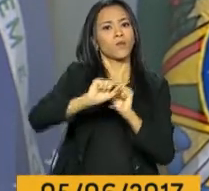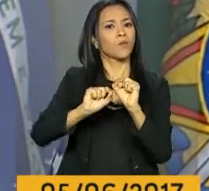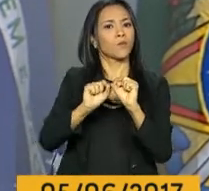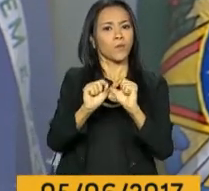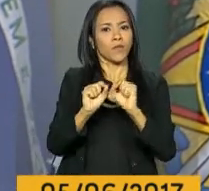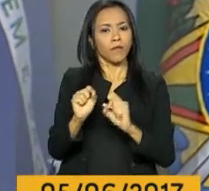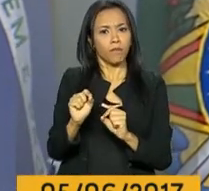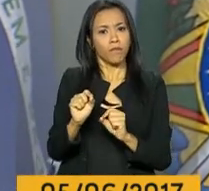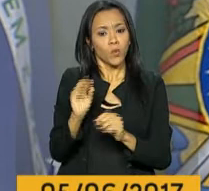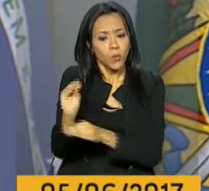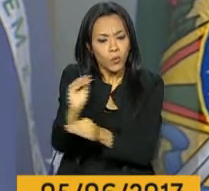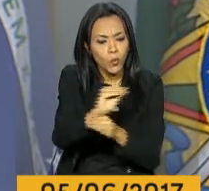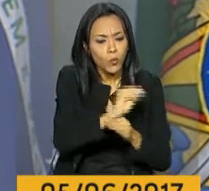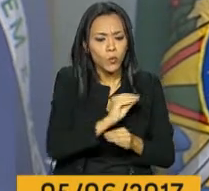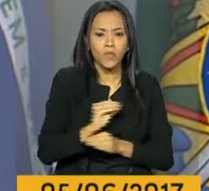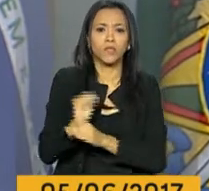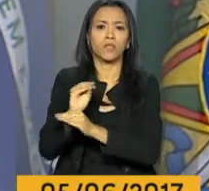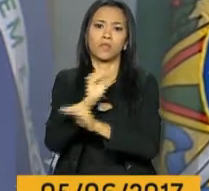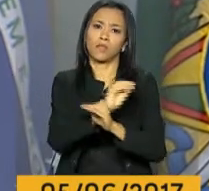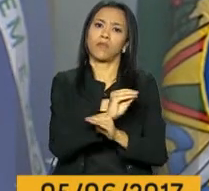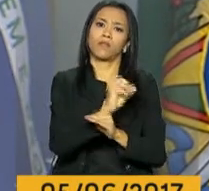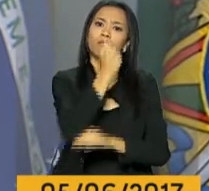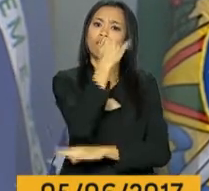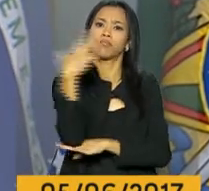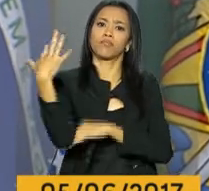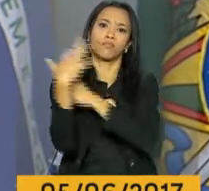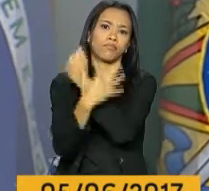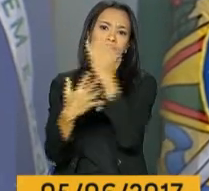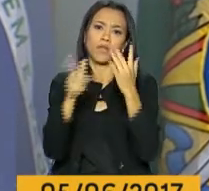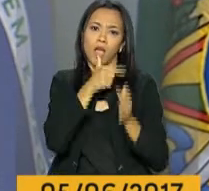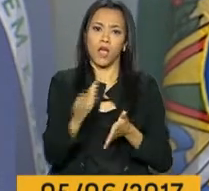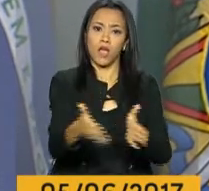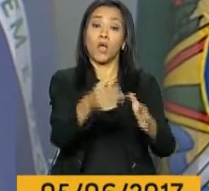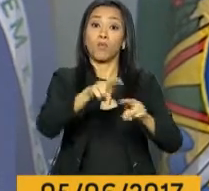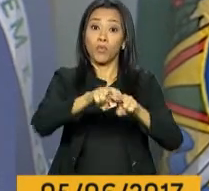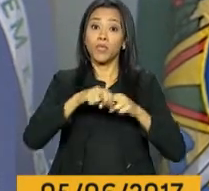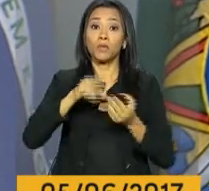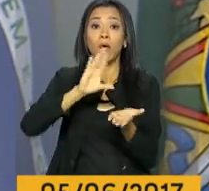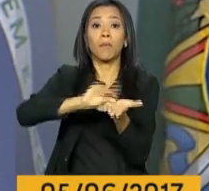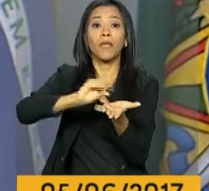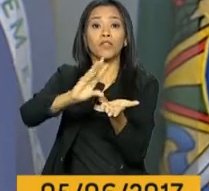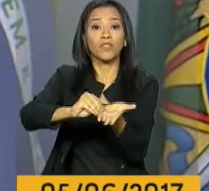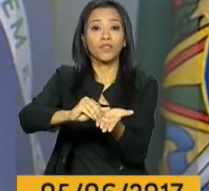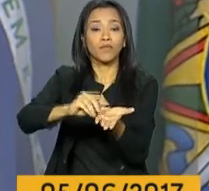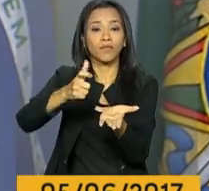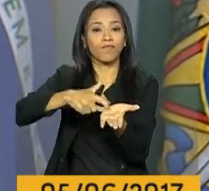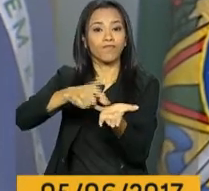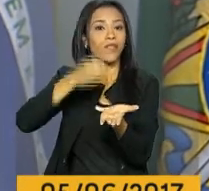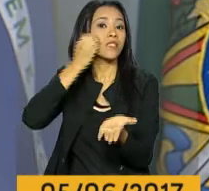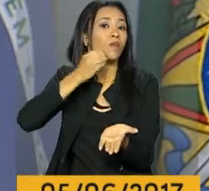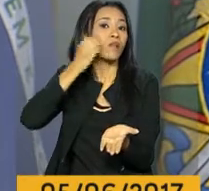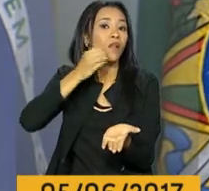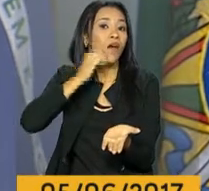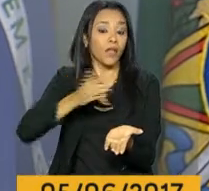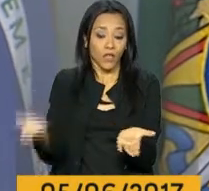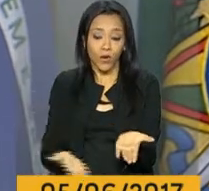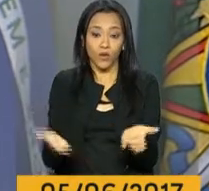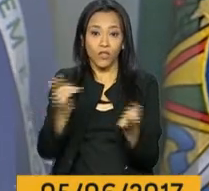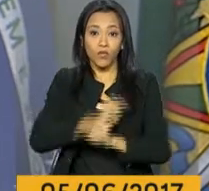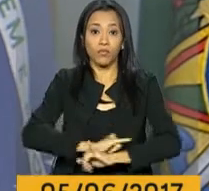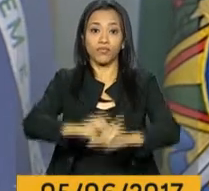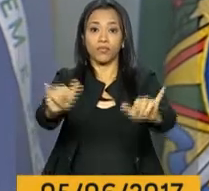do meio ambiente por isso a introdução do aplicativo de celular neste momento nós estamos